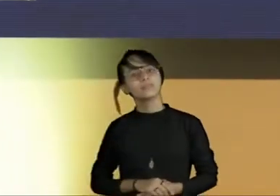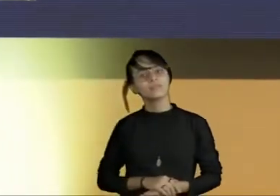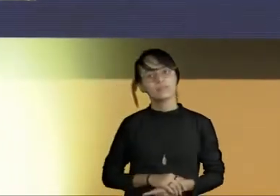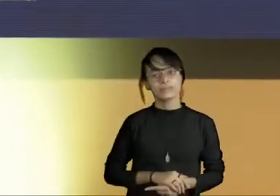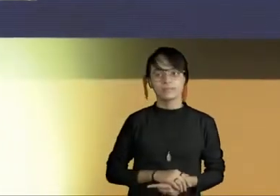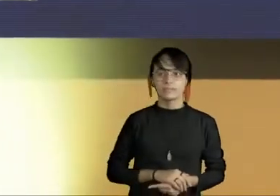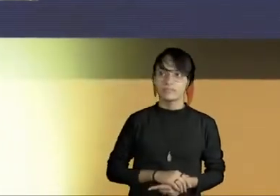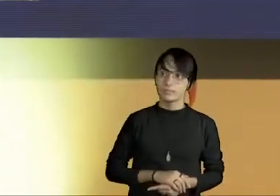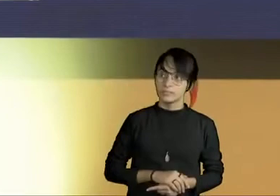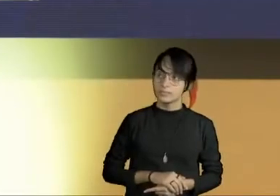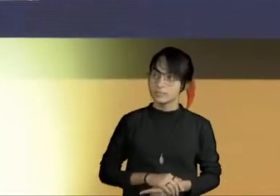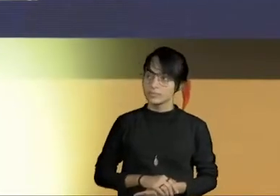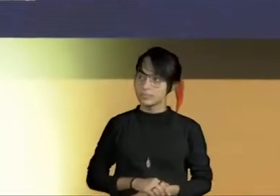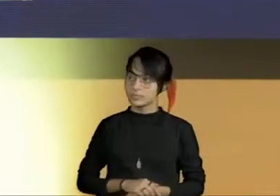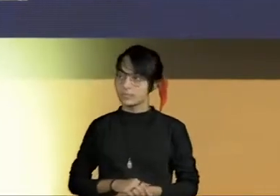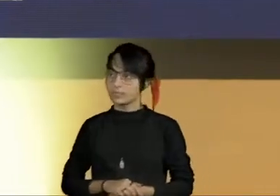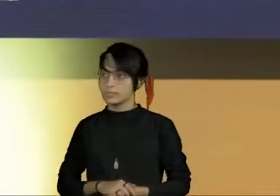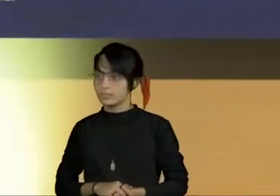Deus,